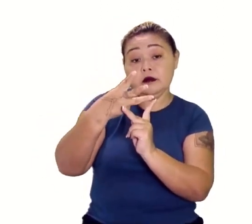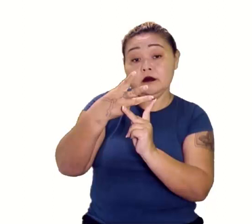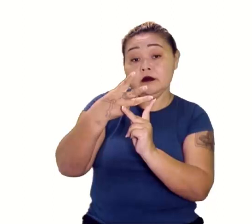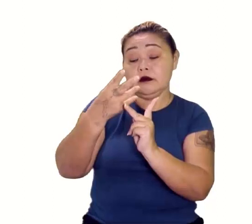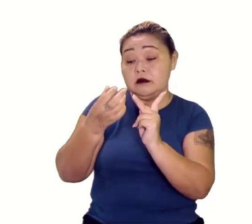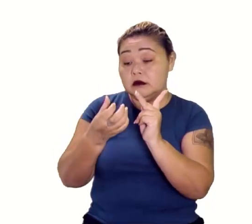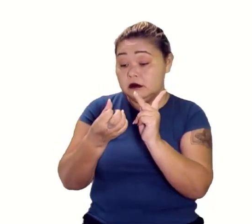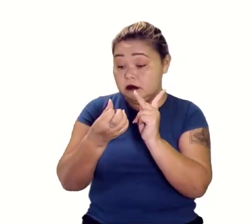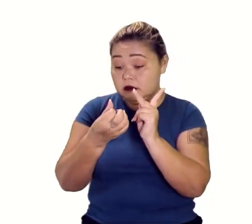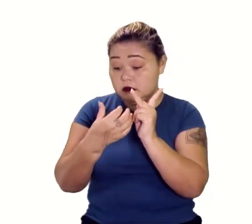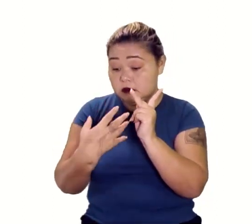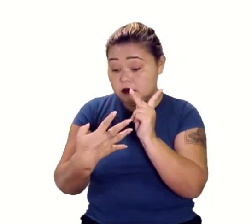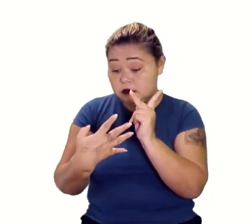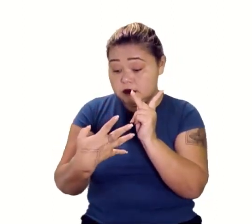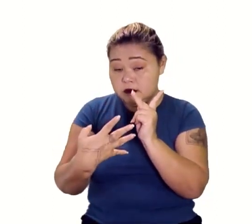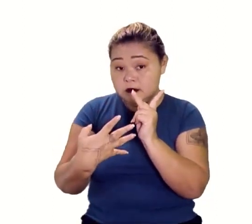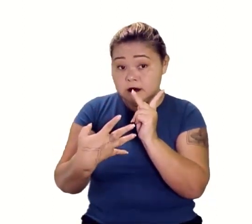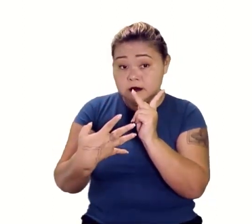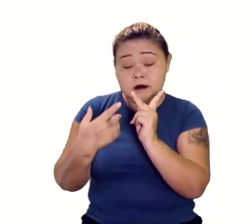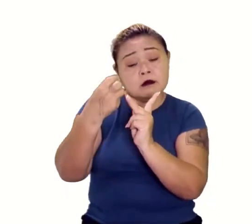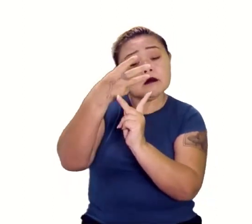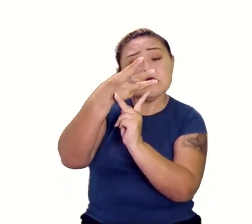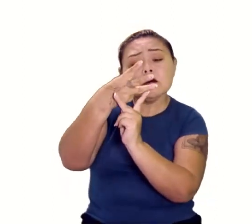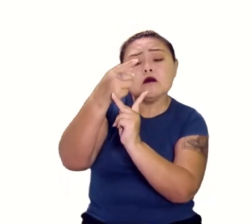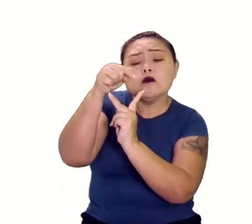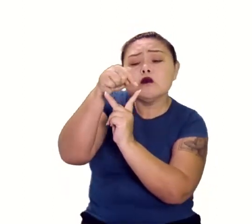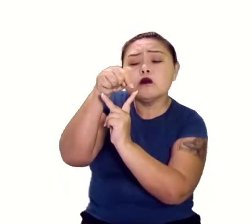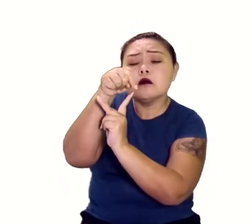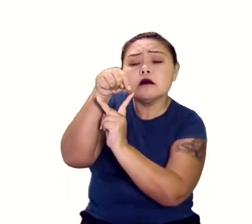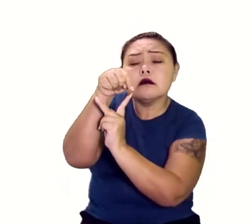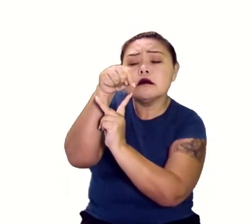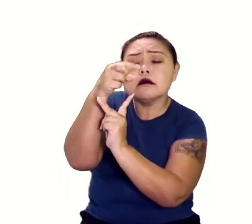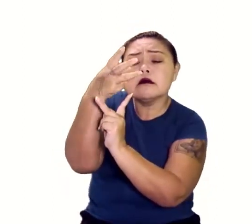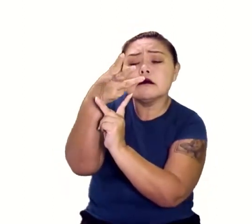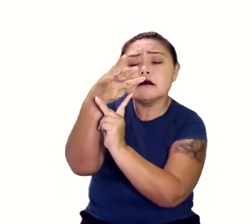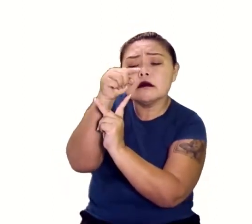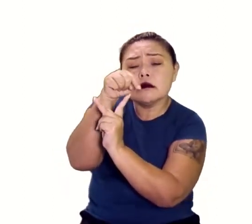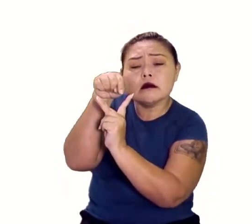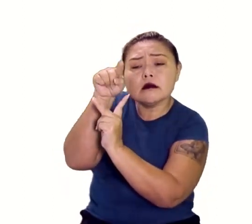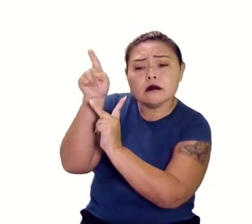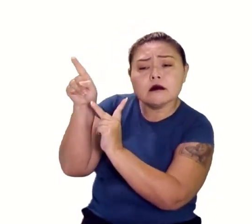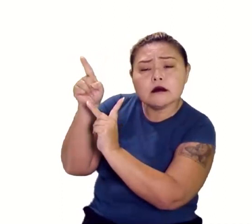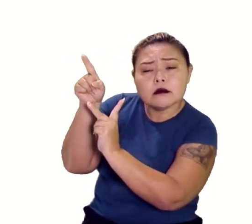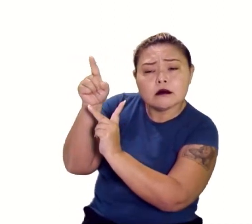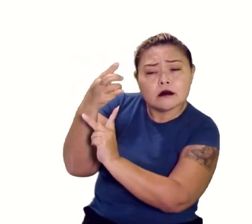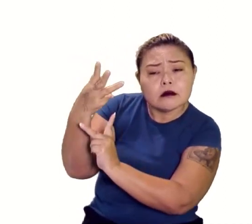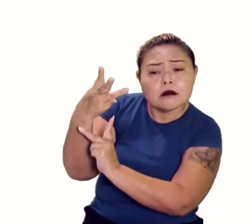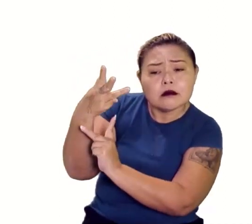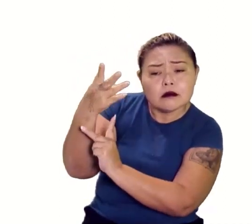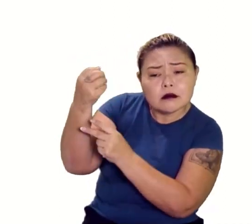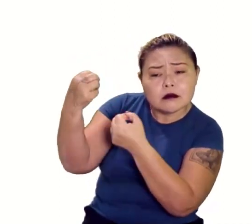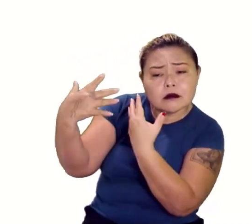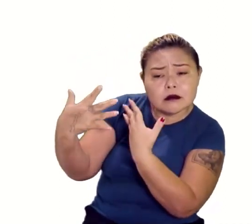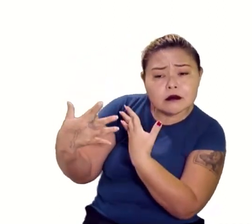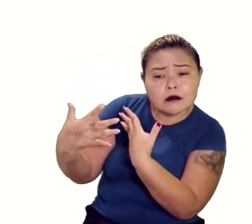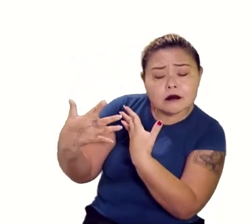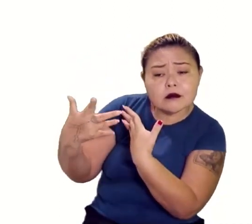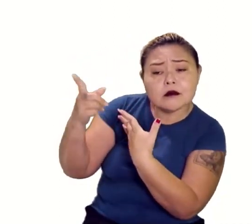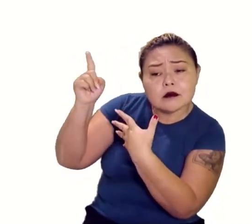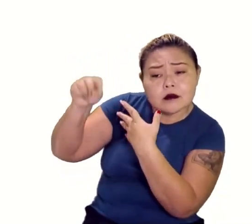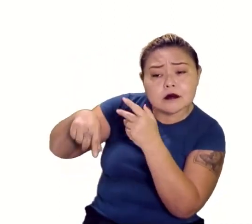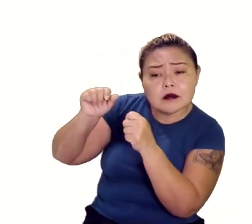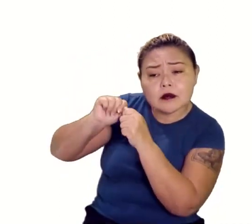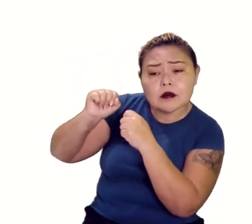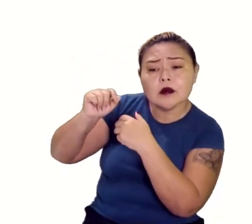de 64. Esse 3zinho que está ali fora, naquela casinha, lembra que a professora explicou? Aquele empregado que